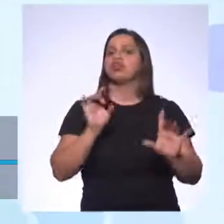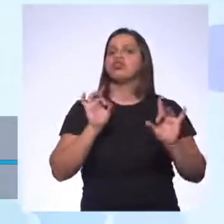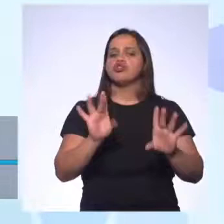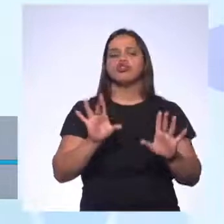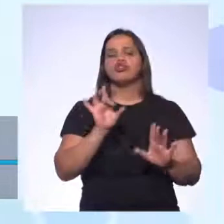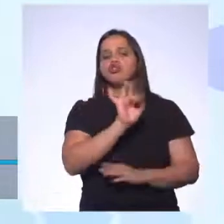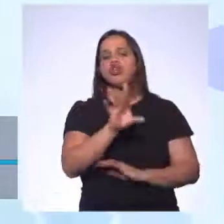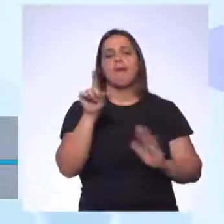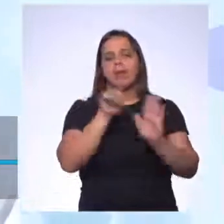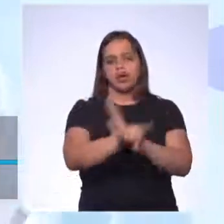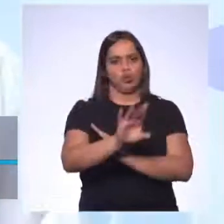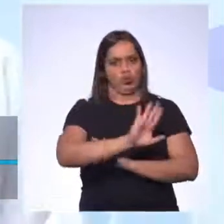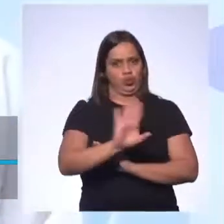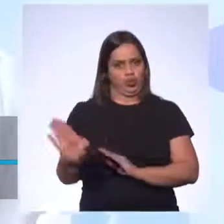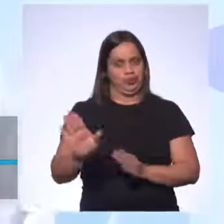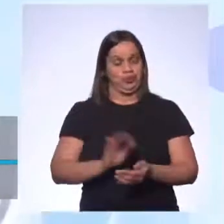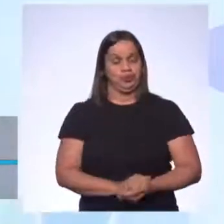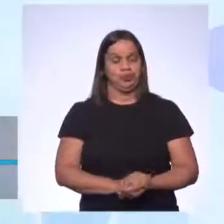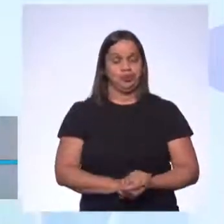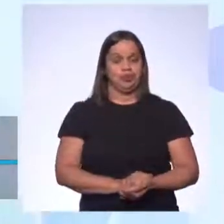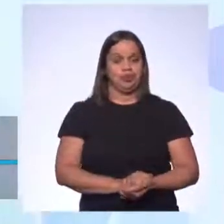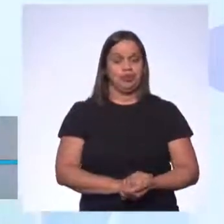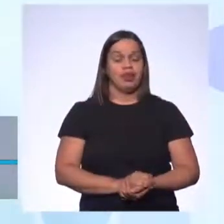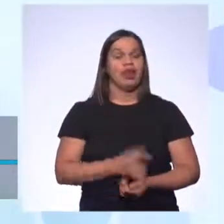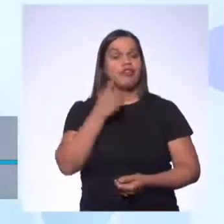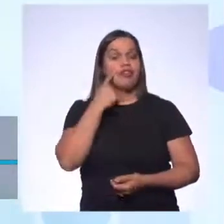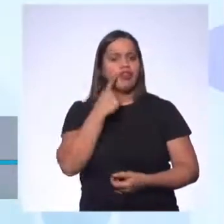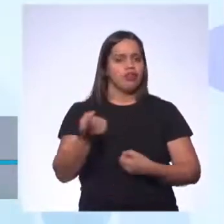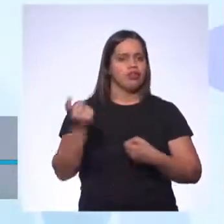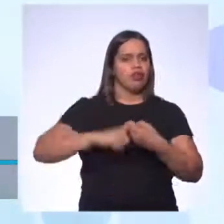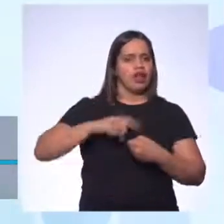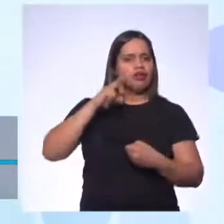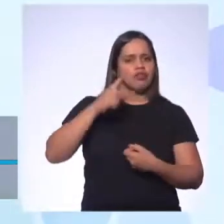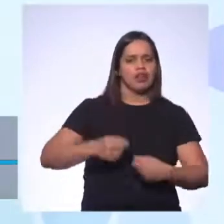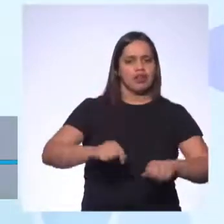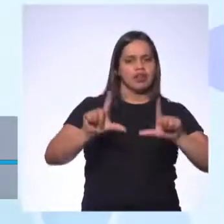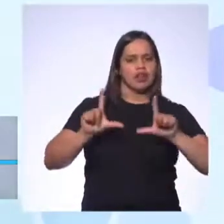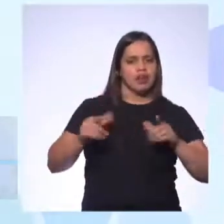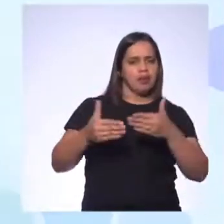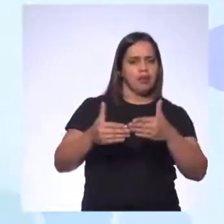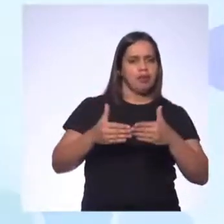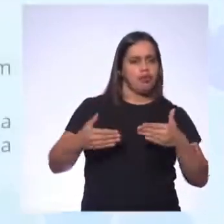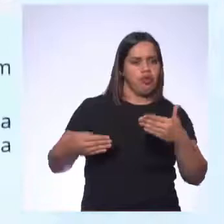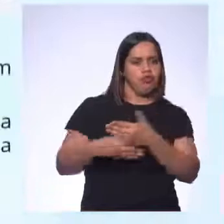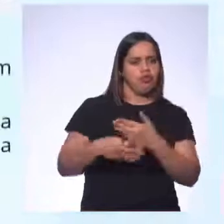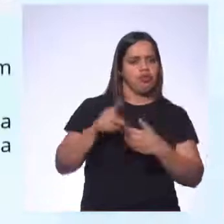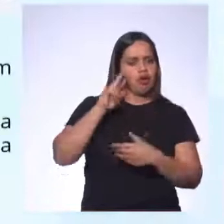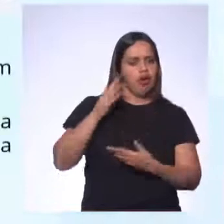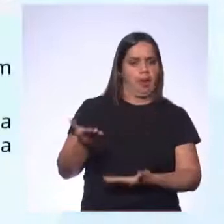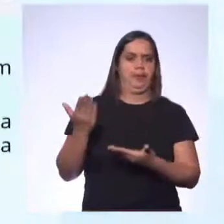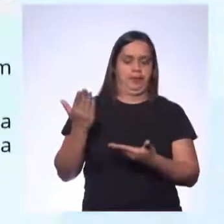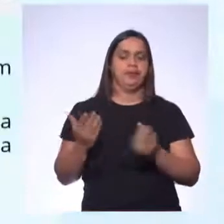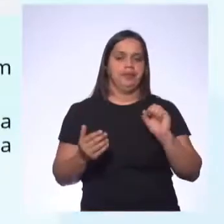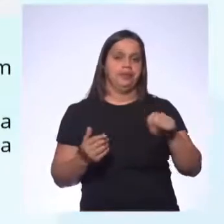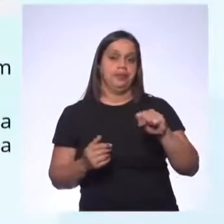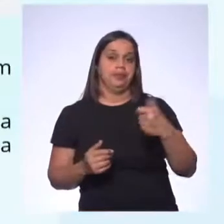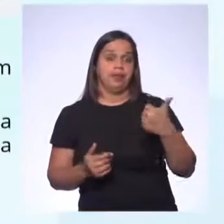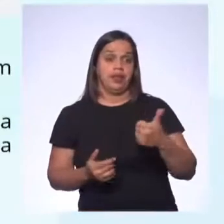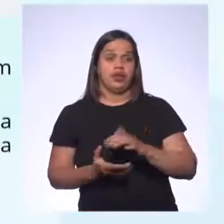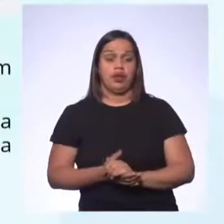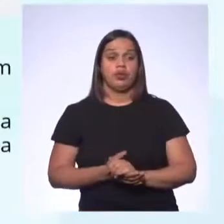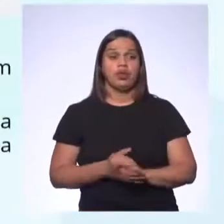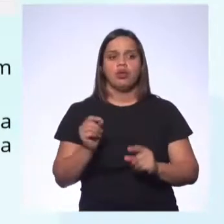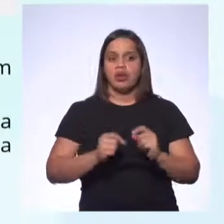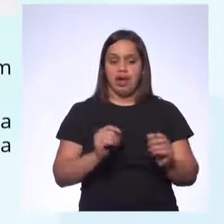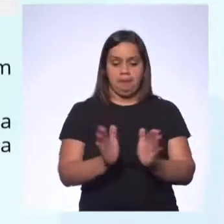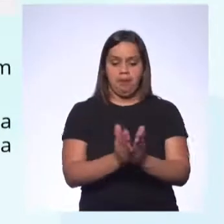Muito bem. Então vocês viram ali, ó, eu posso até retomar um pouquinho. Coloca para mim um pouquinho, por favor, aí, a figurinha aí. Isso. Então, ó, erradicação